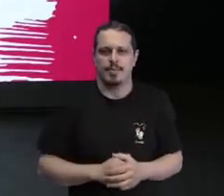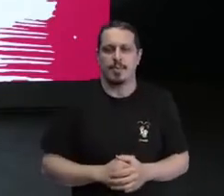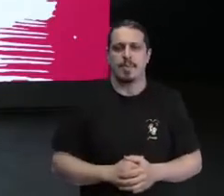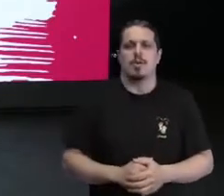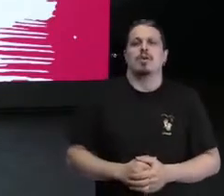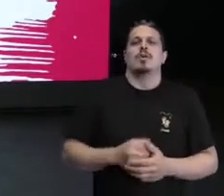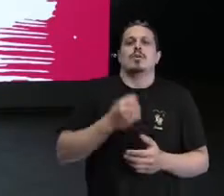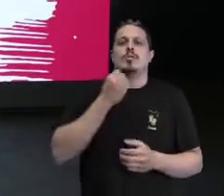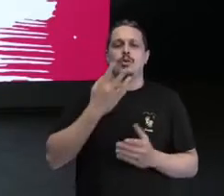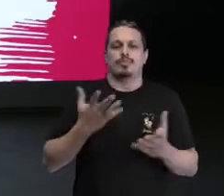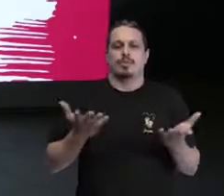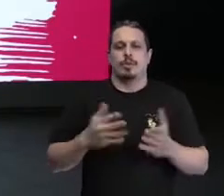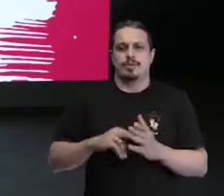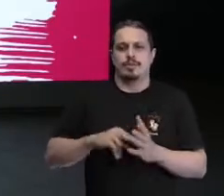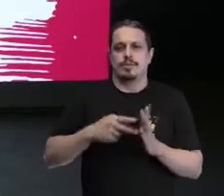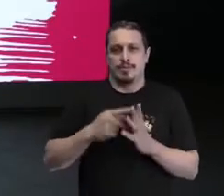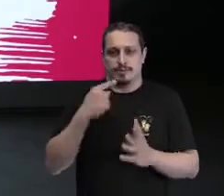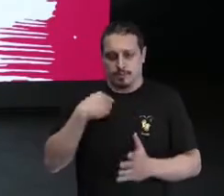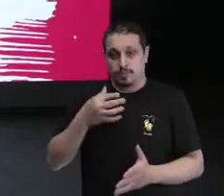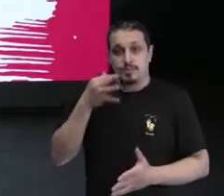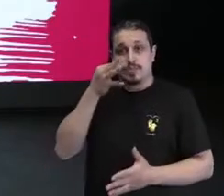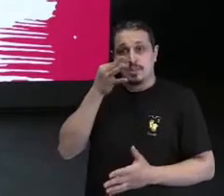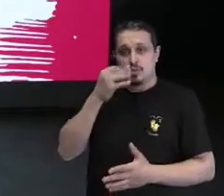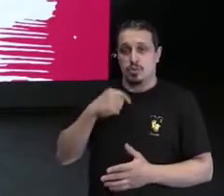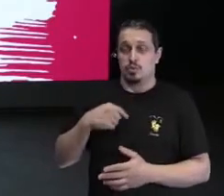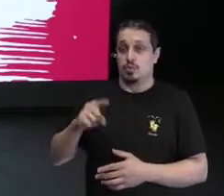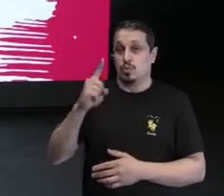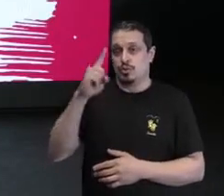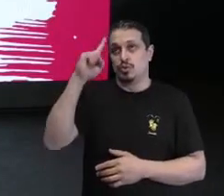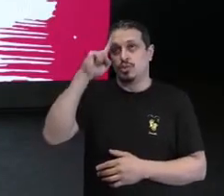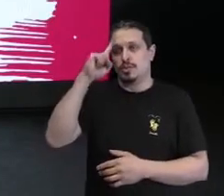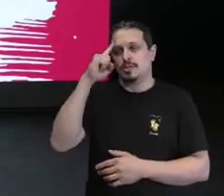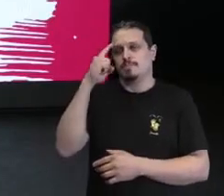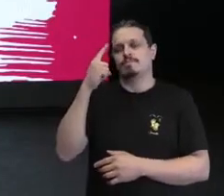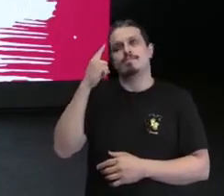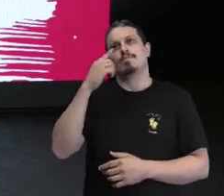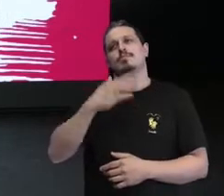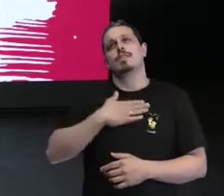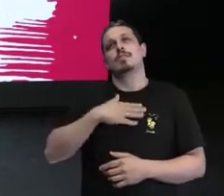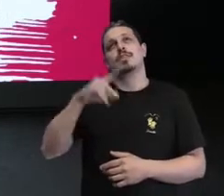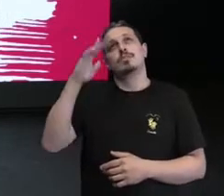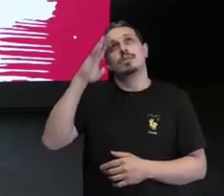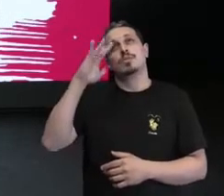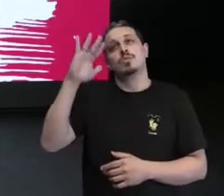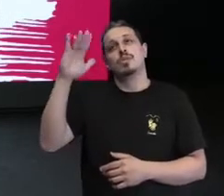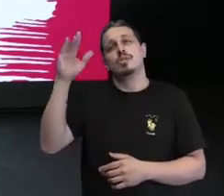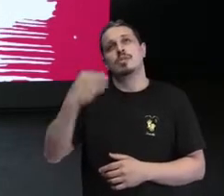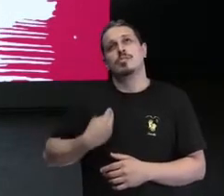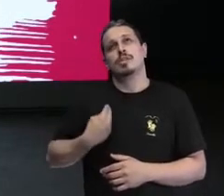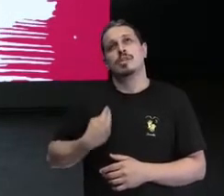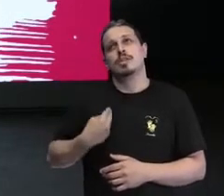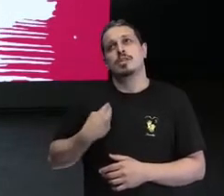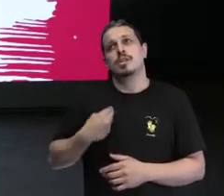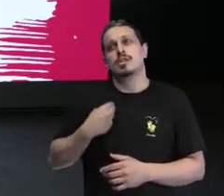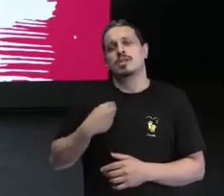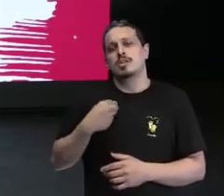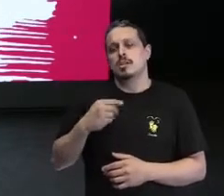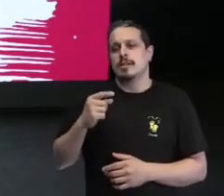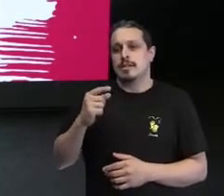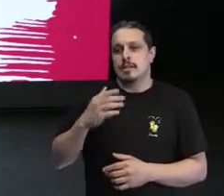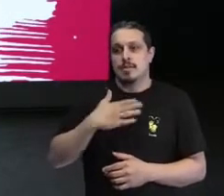aqui porque um dia o grande sonho da minha vida se realizou, o sonho de ser